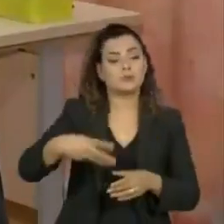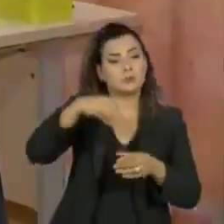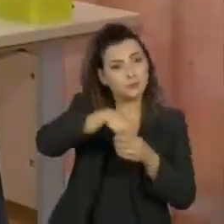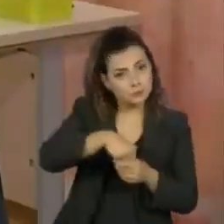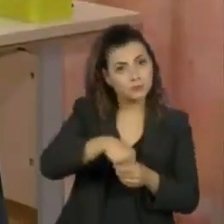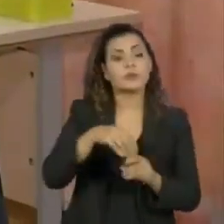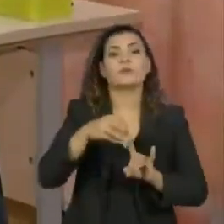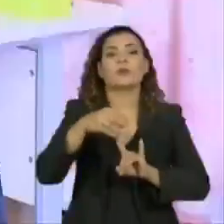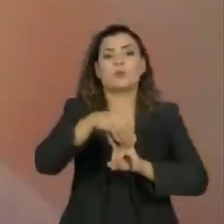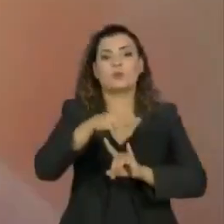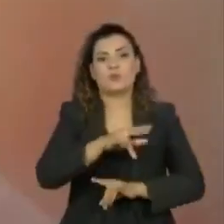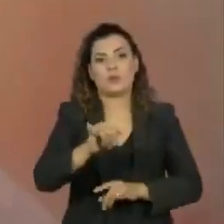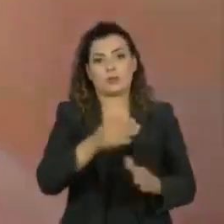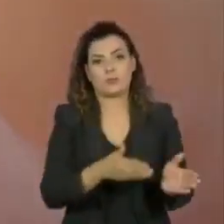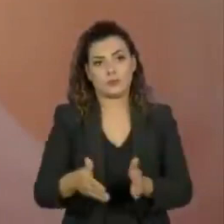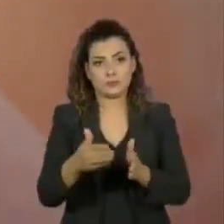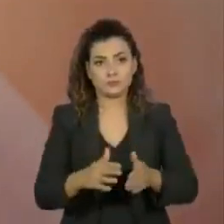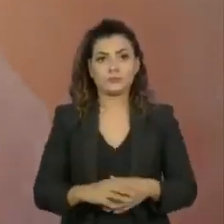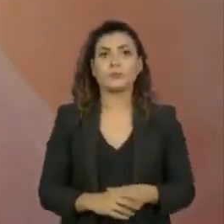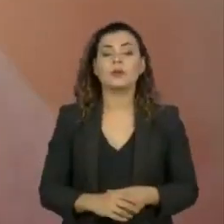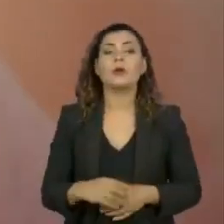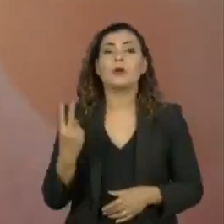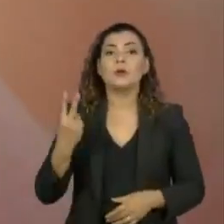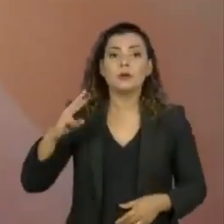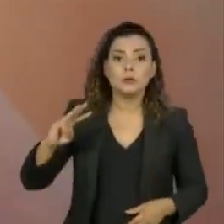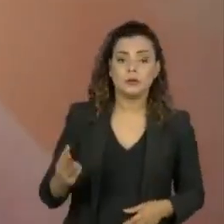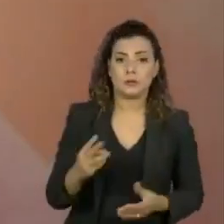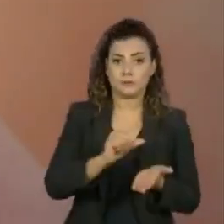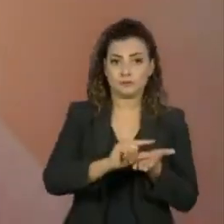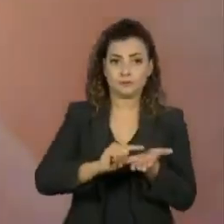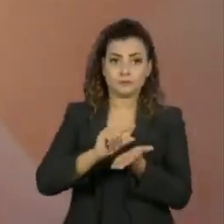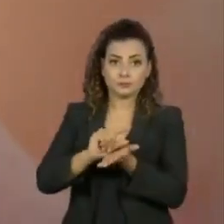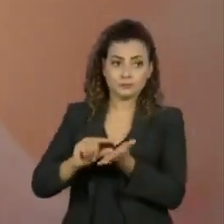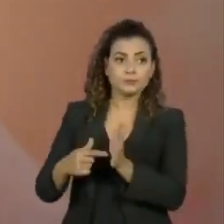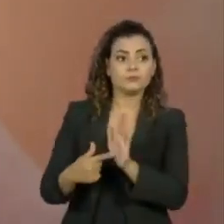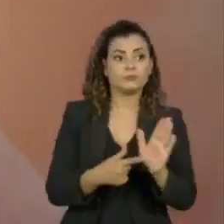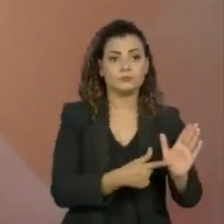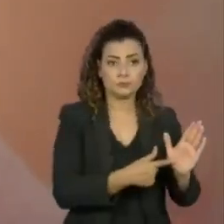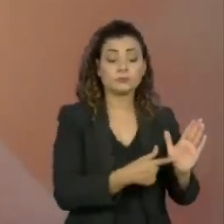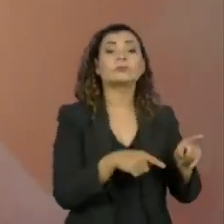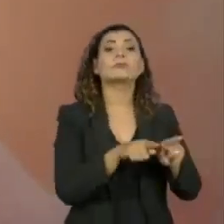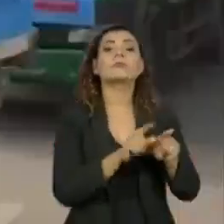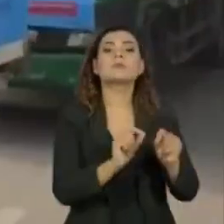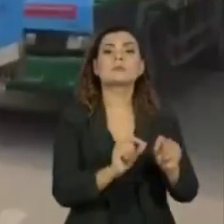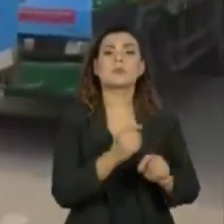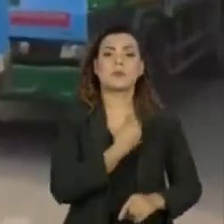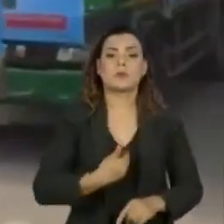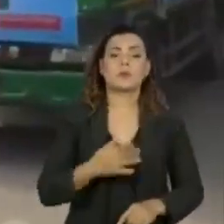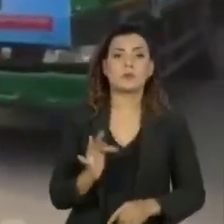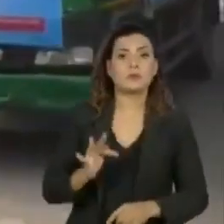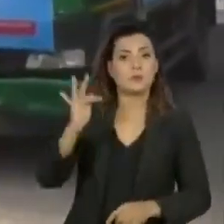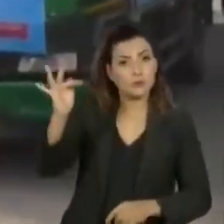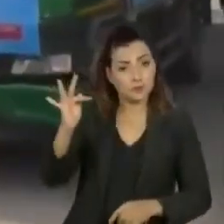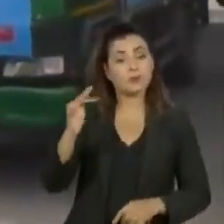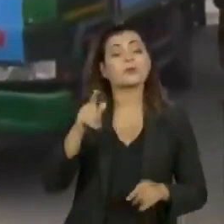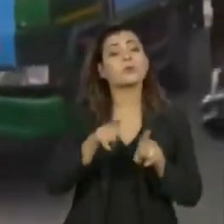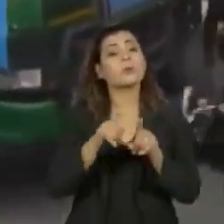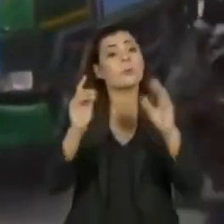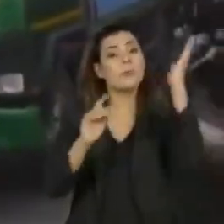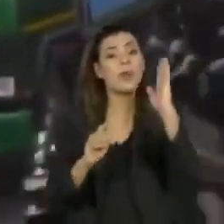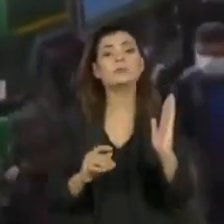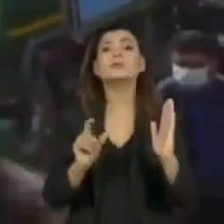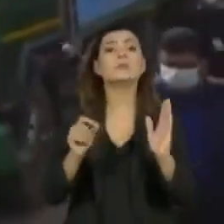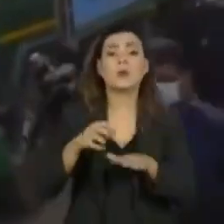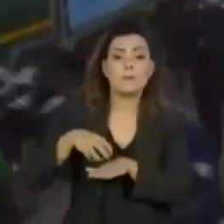pela Fundação Oswaldo Cruz. 2 milhões de doses prontas eram esperadas pelo governo federal, mas em vez do Brasil,